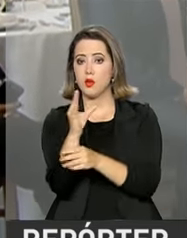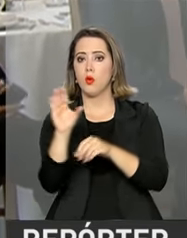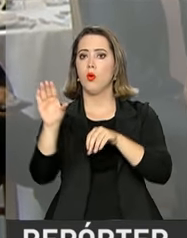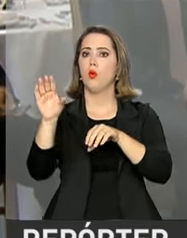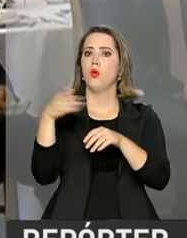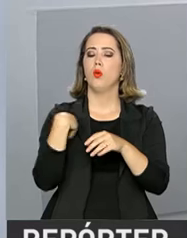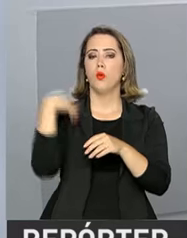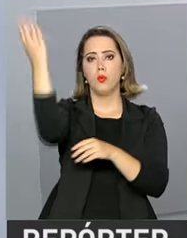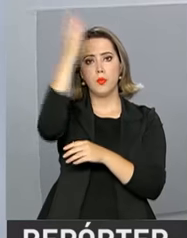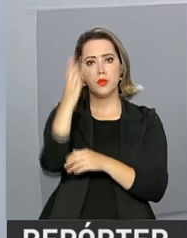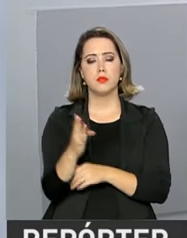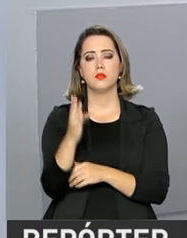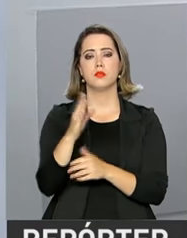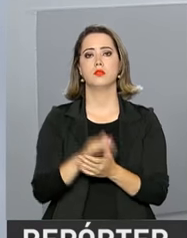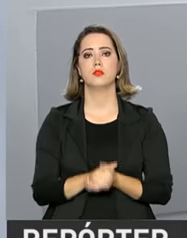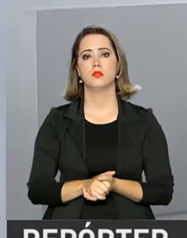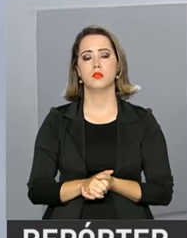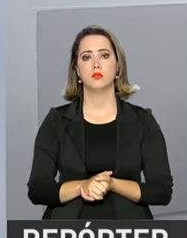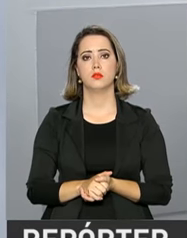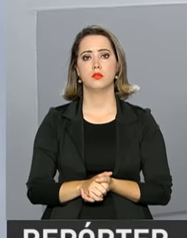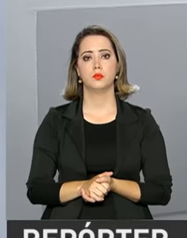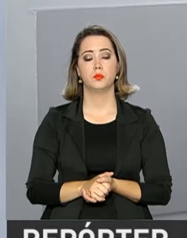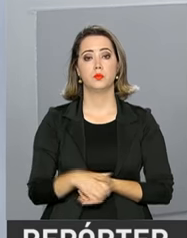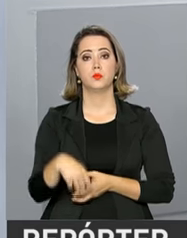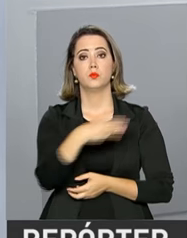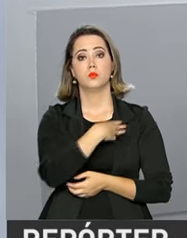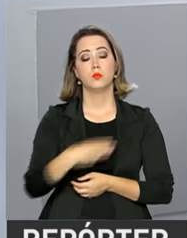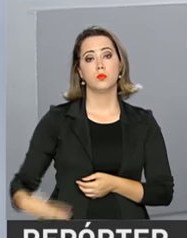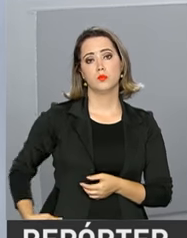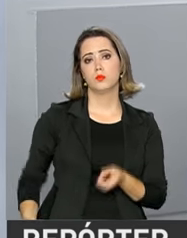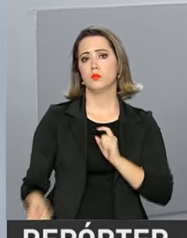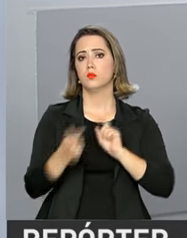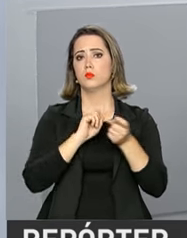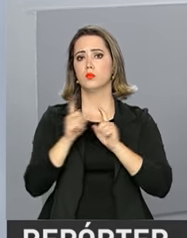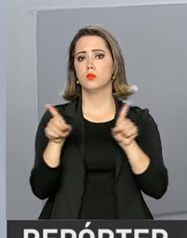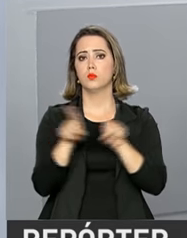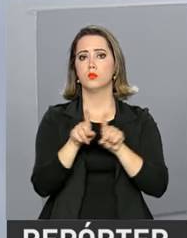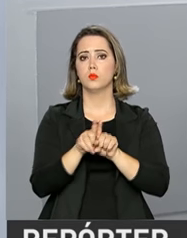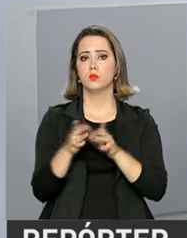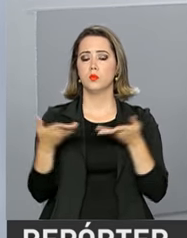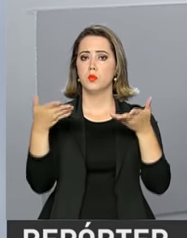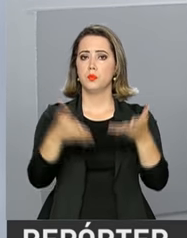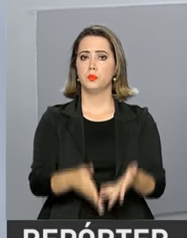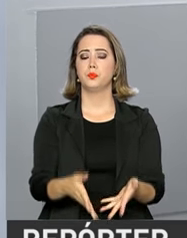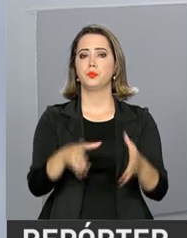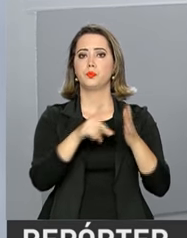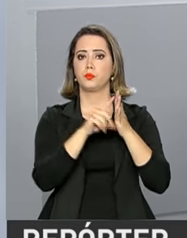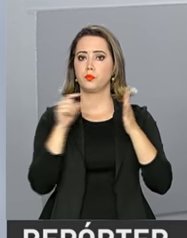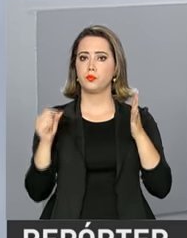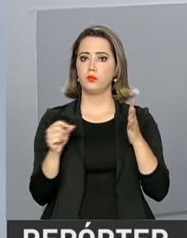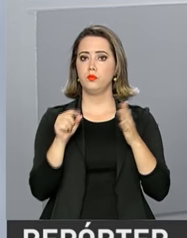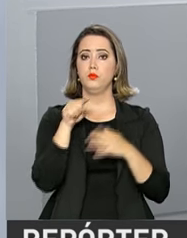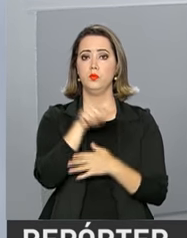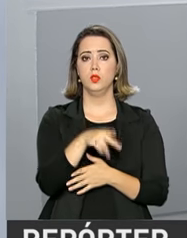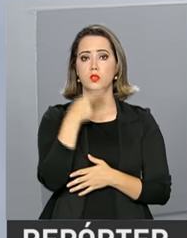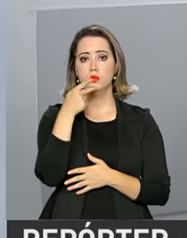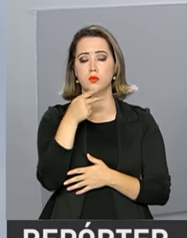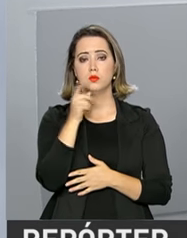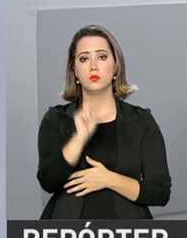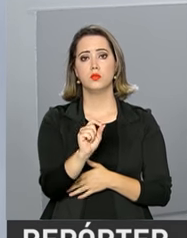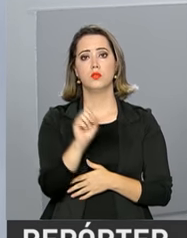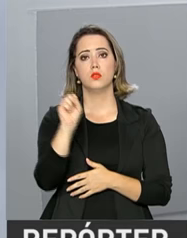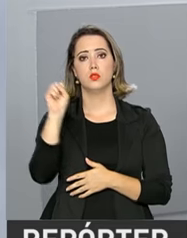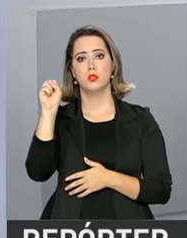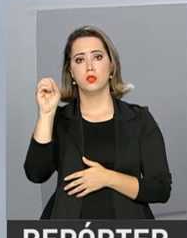estado brasileiro o ministro da fazenda henrique meirelles também participou do encontro no palácio da alvorada ele